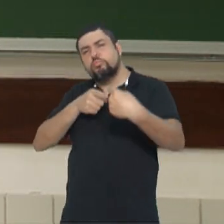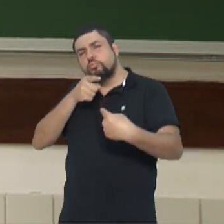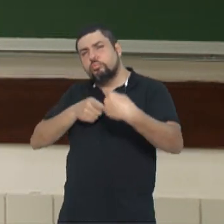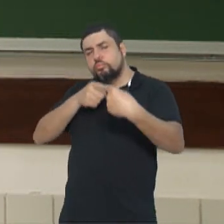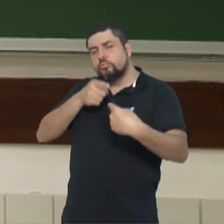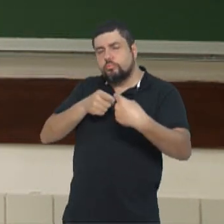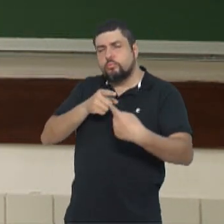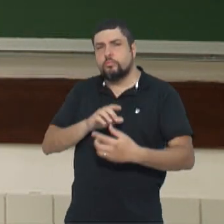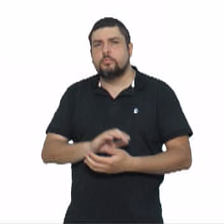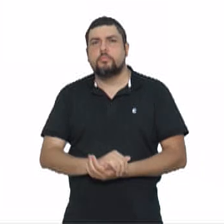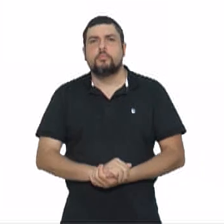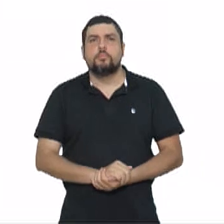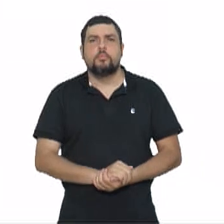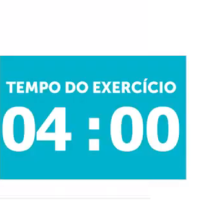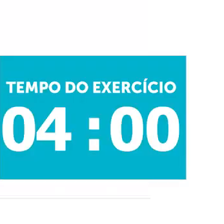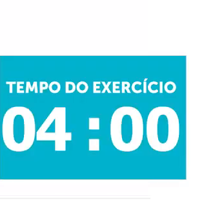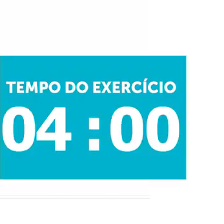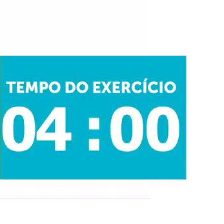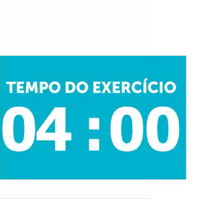essas informações.